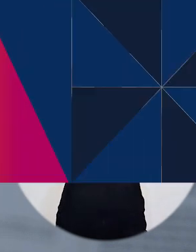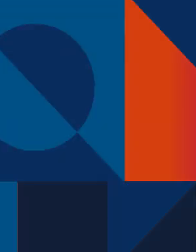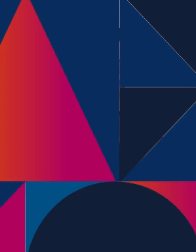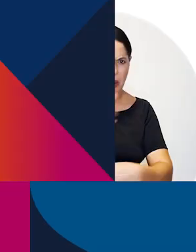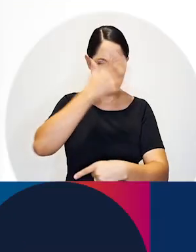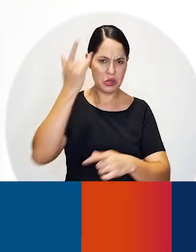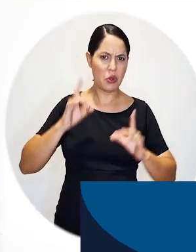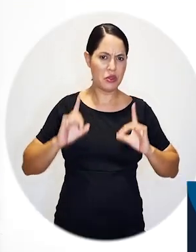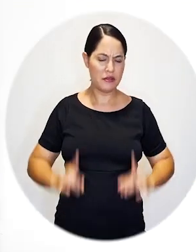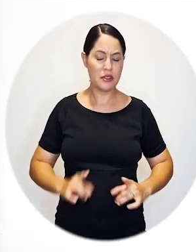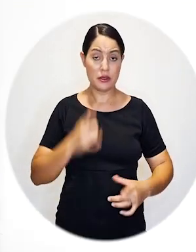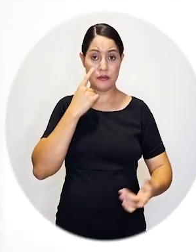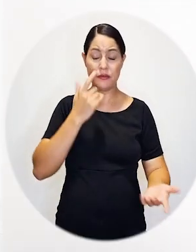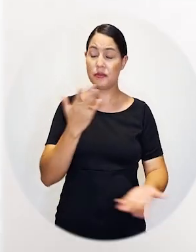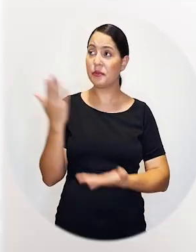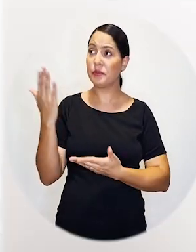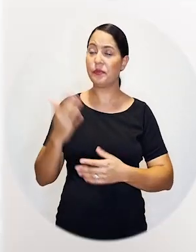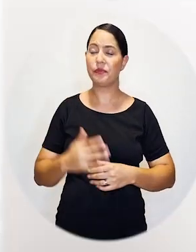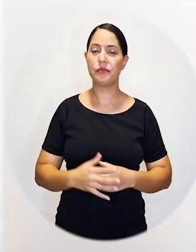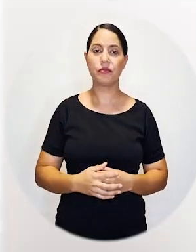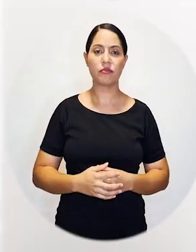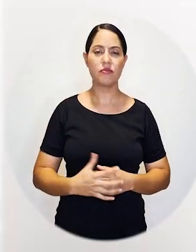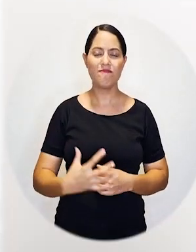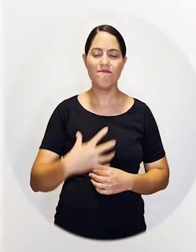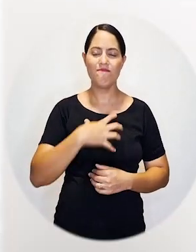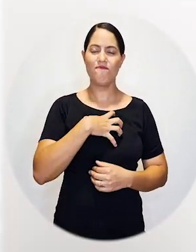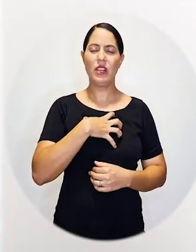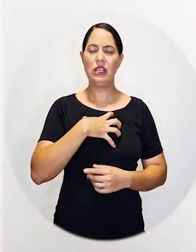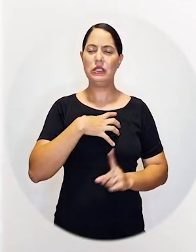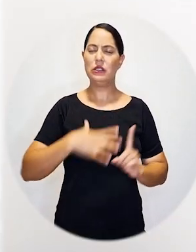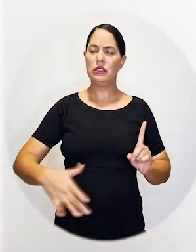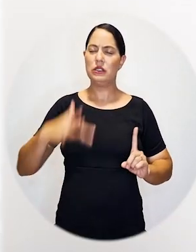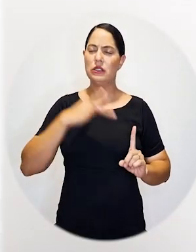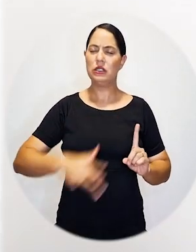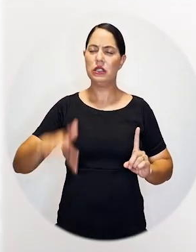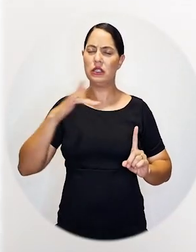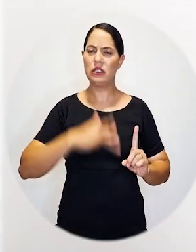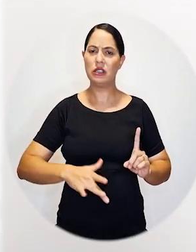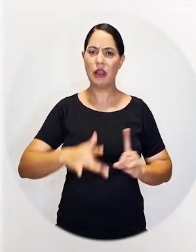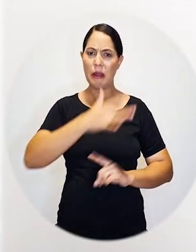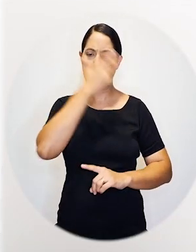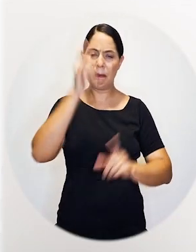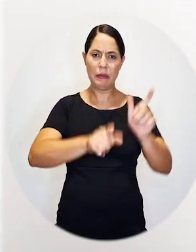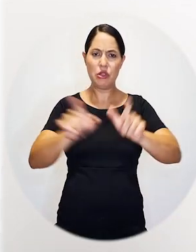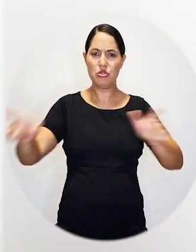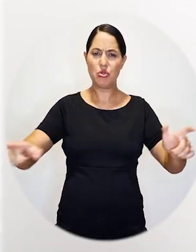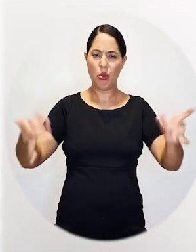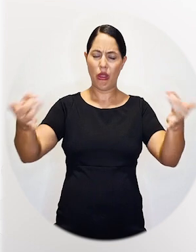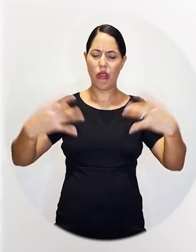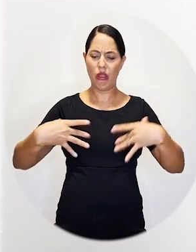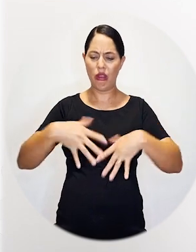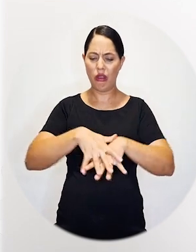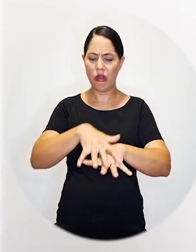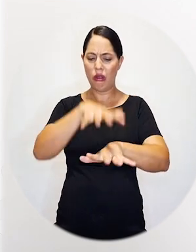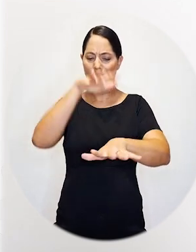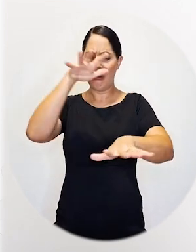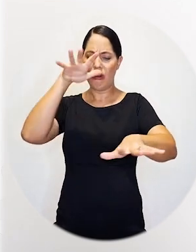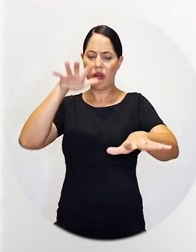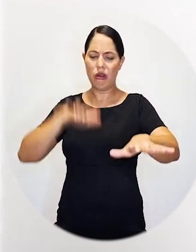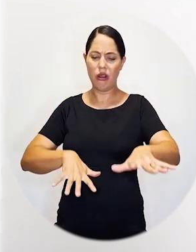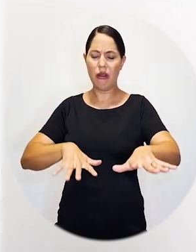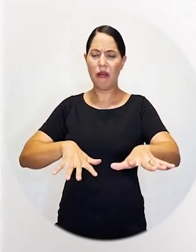deficiência. Eu vivo o capacitismo, eu sinto a exclusão que as pessoas fazem